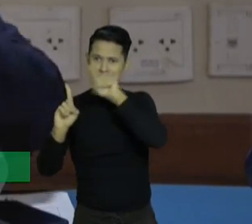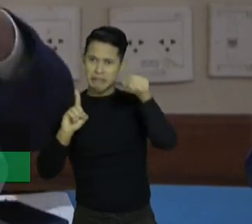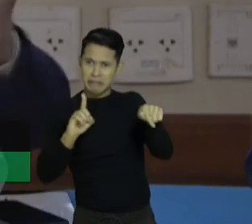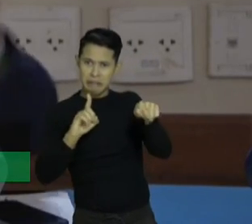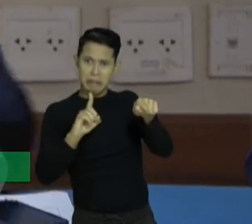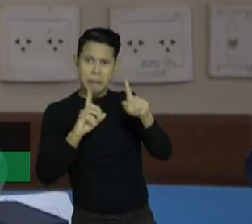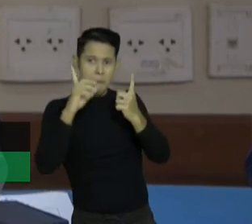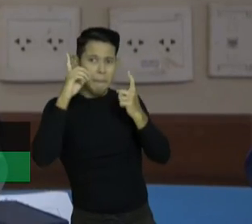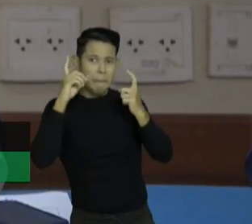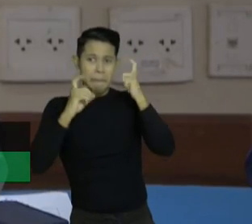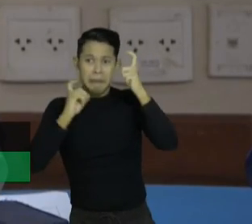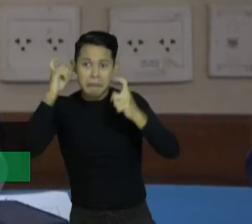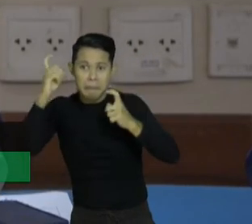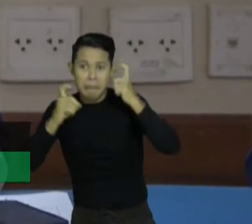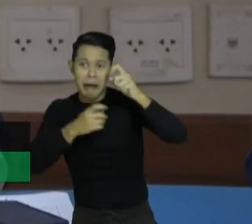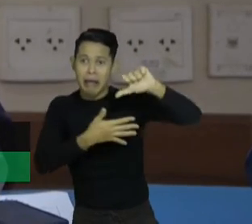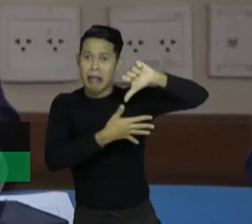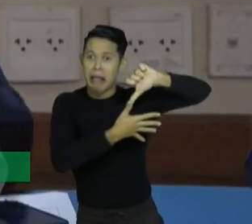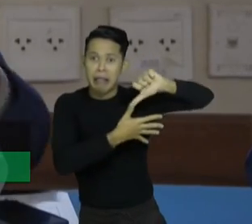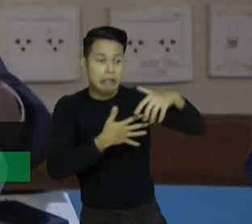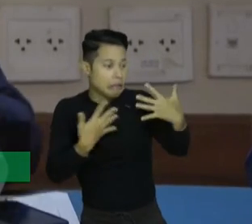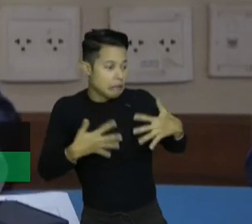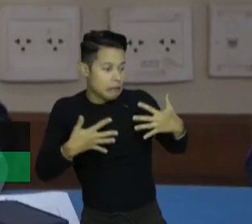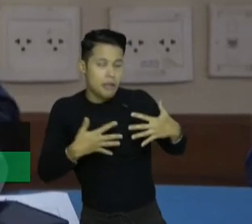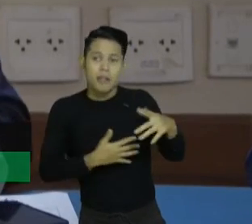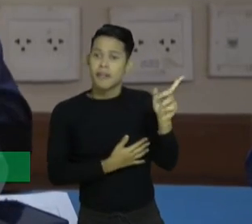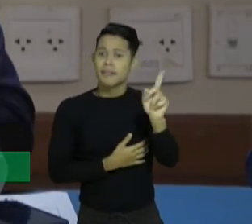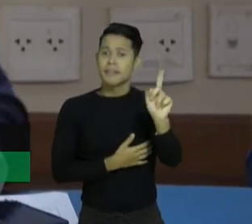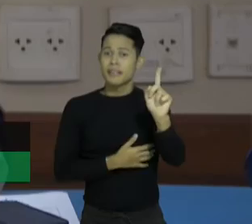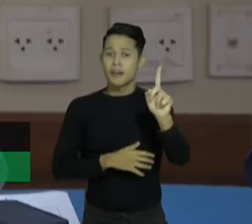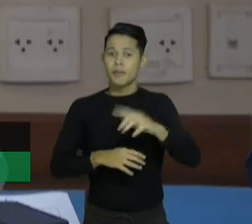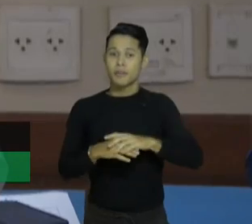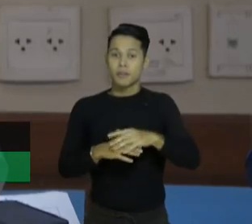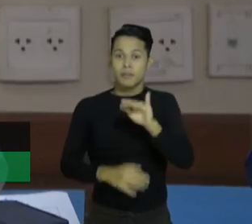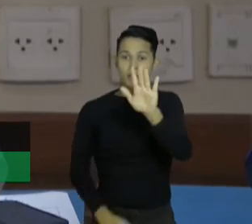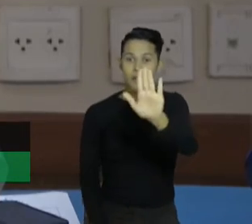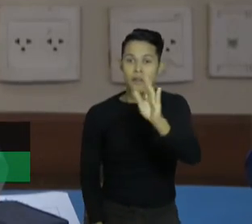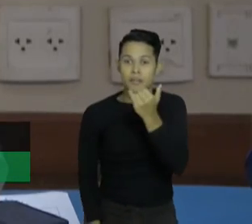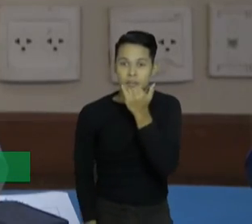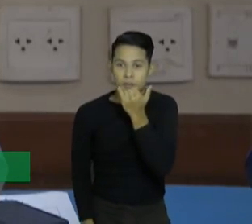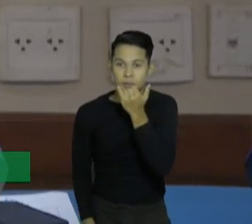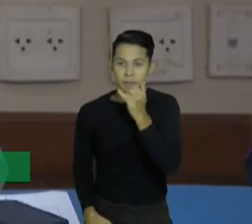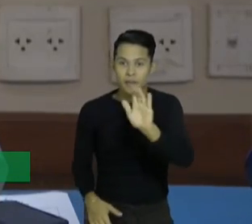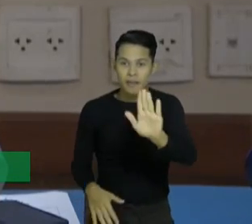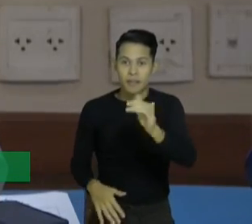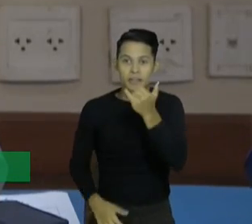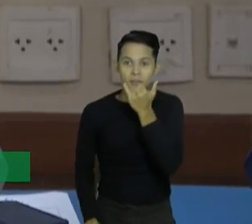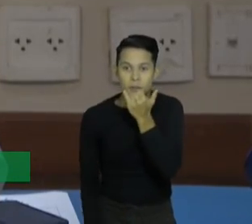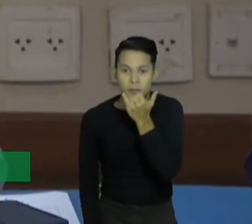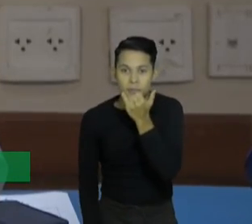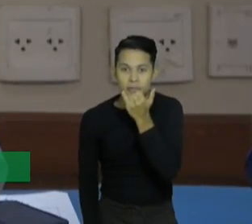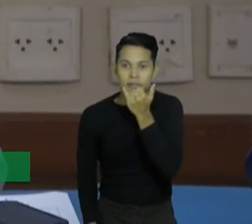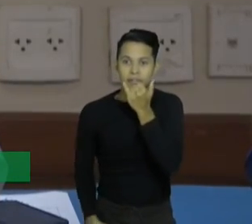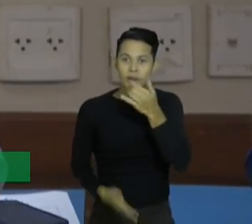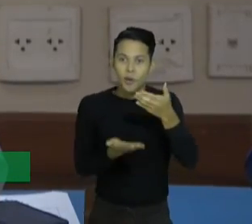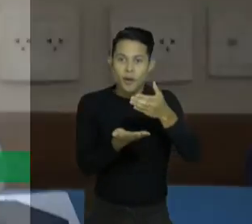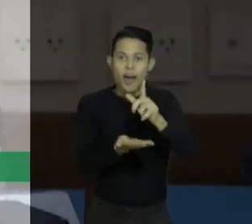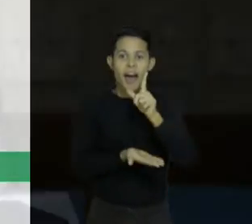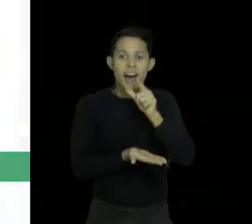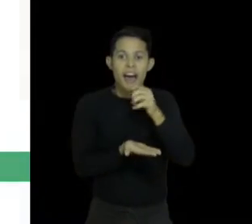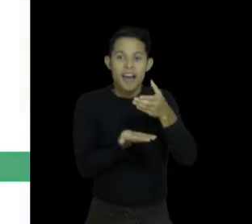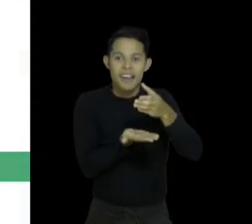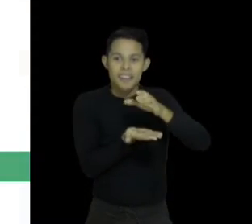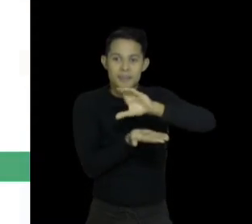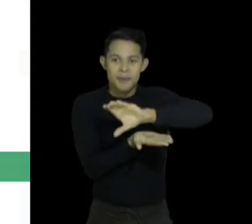Chile dançou pro Mercosul foi fazer o nafta perdão desculpa